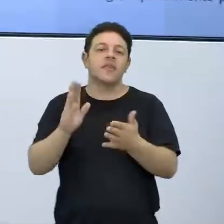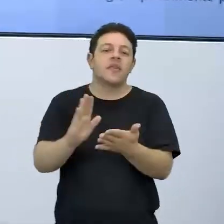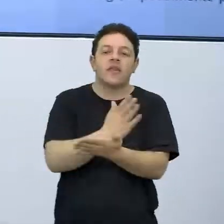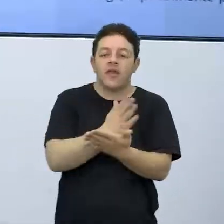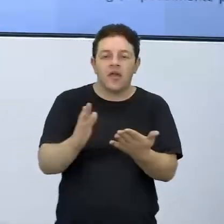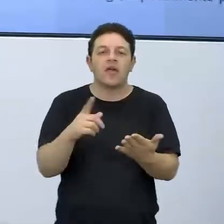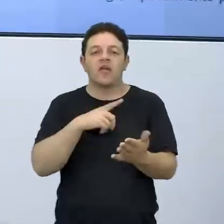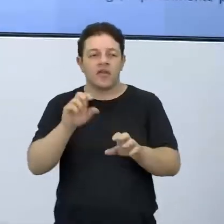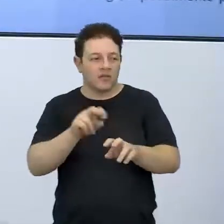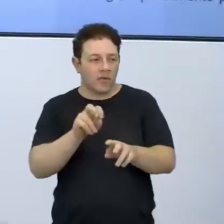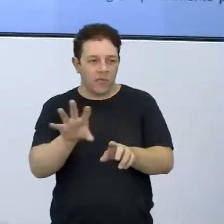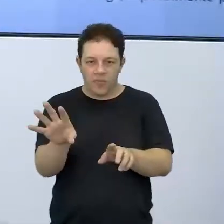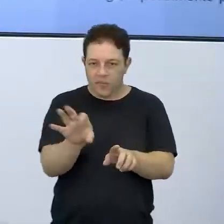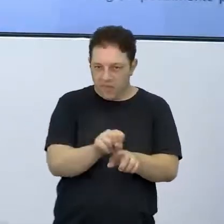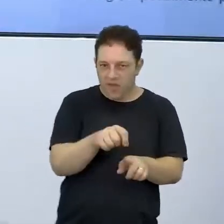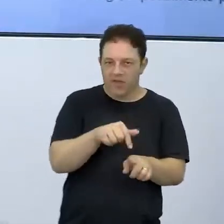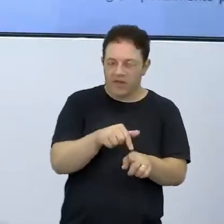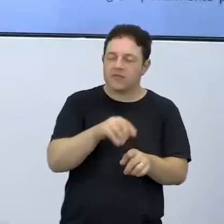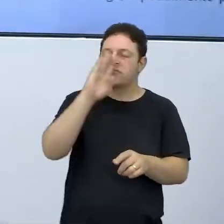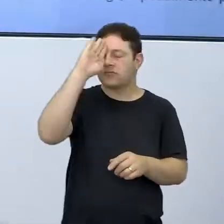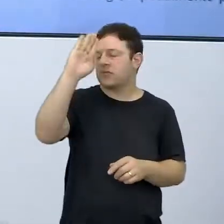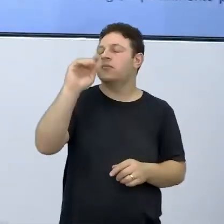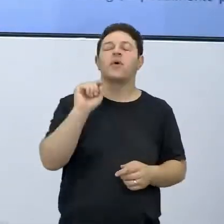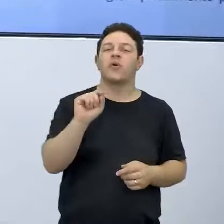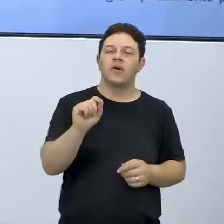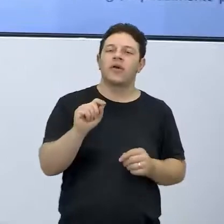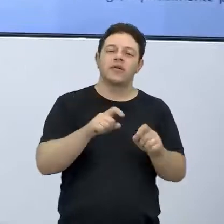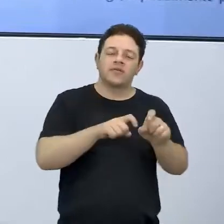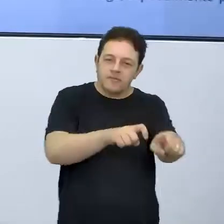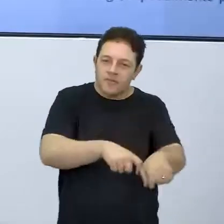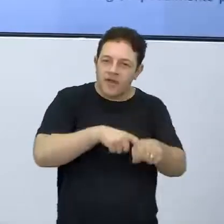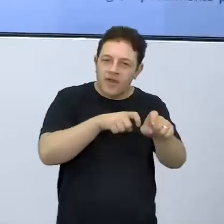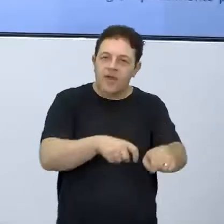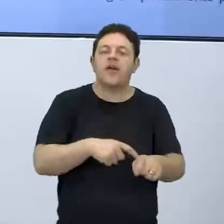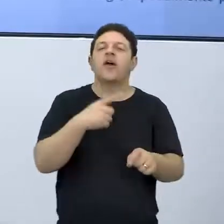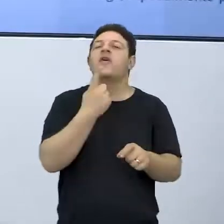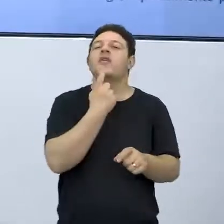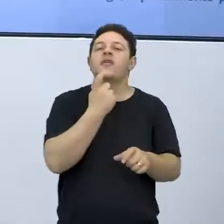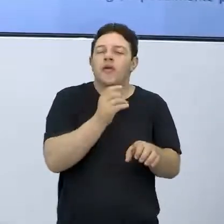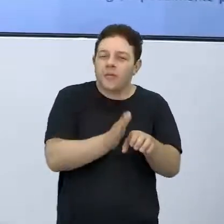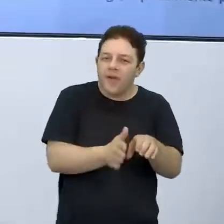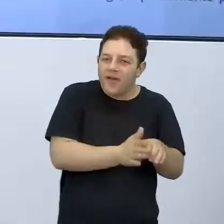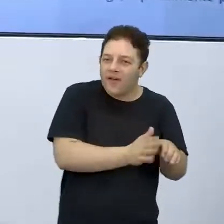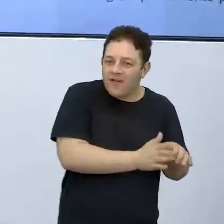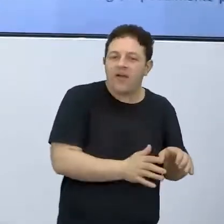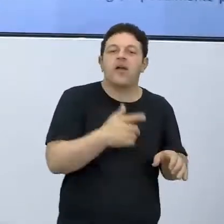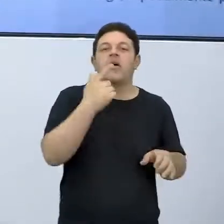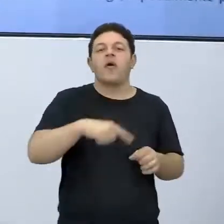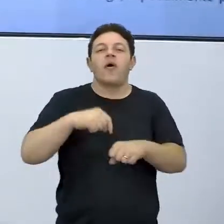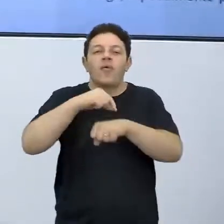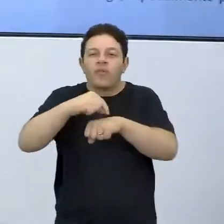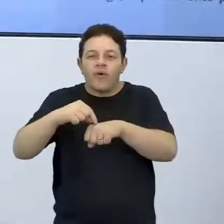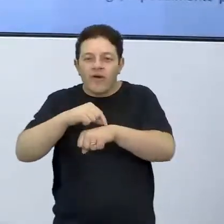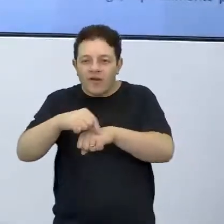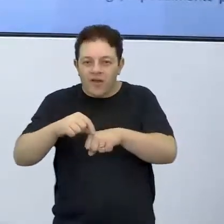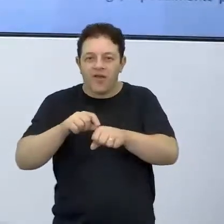alimentos contaminados, né, principalmente, né, plantações aí de tomate, plantações de